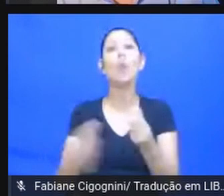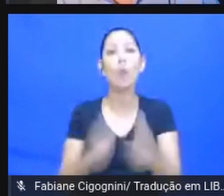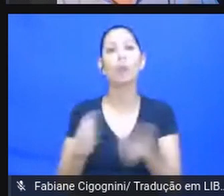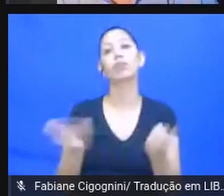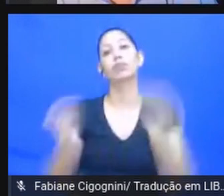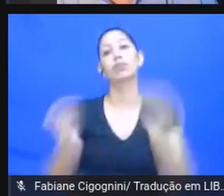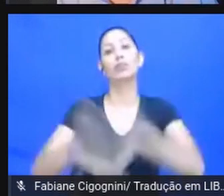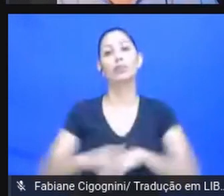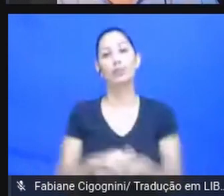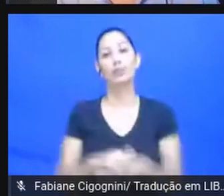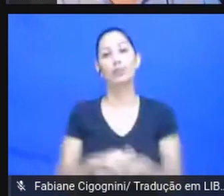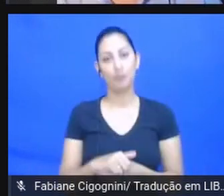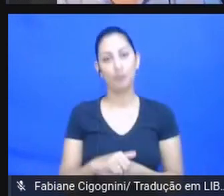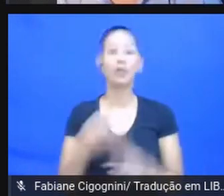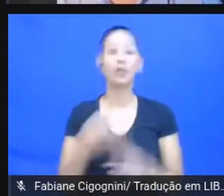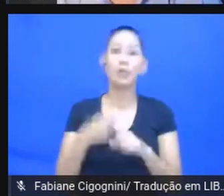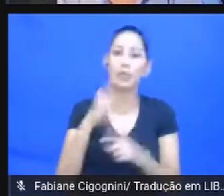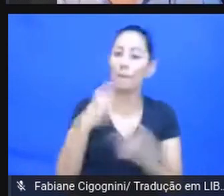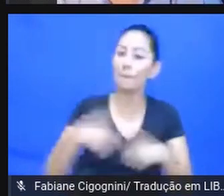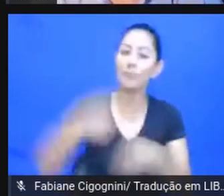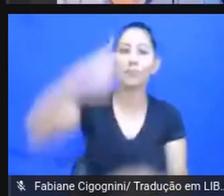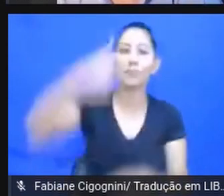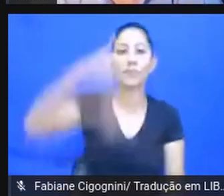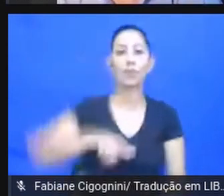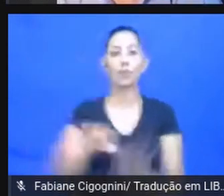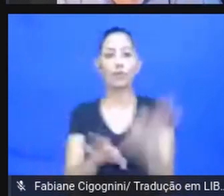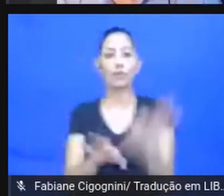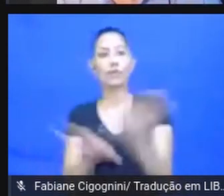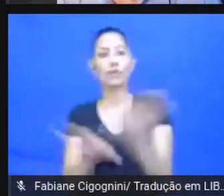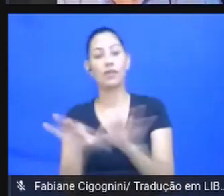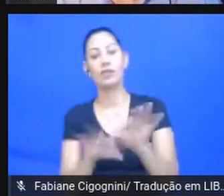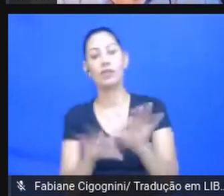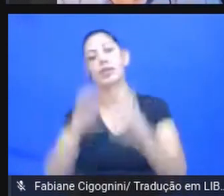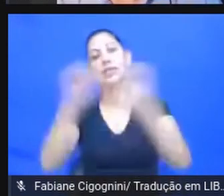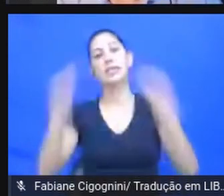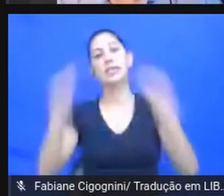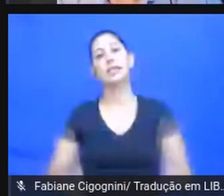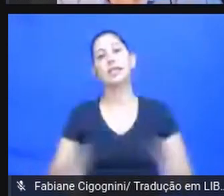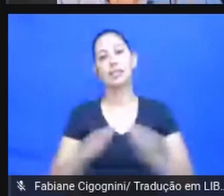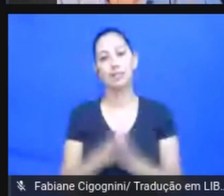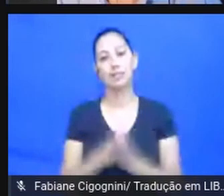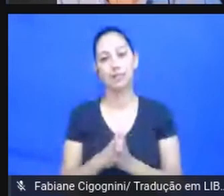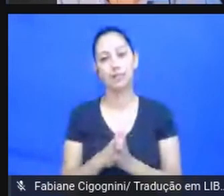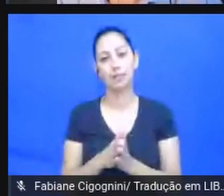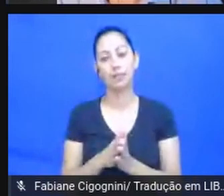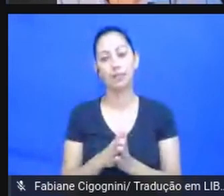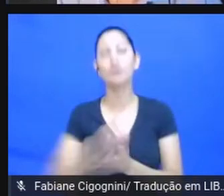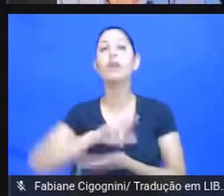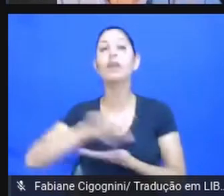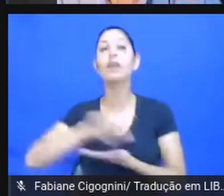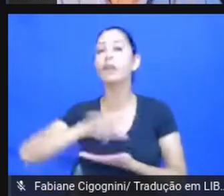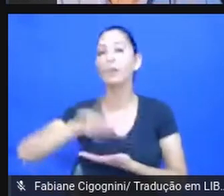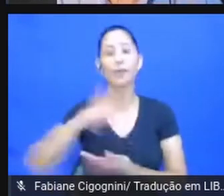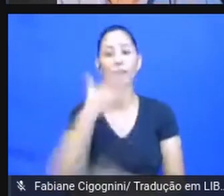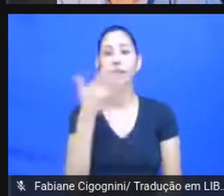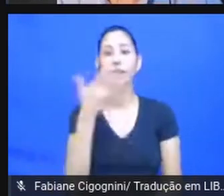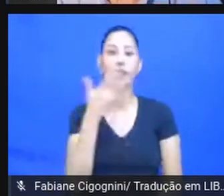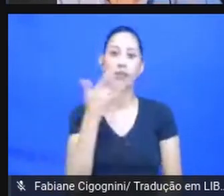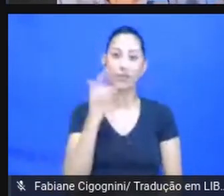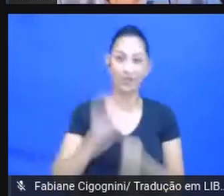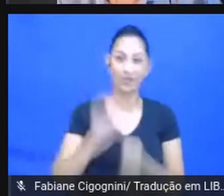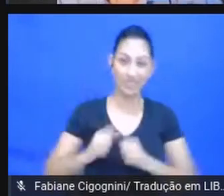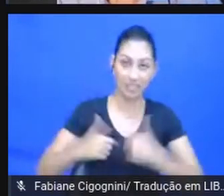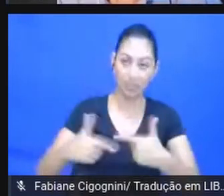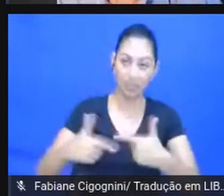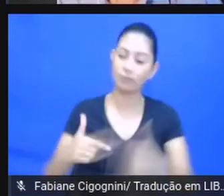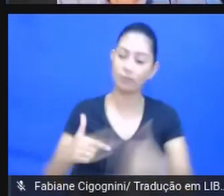de reorganização do sistema. Então, não é fácil, mas ao mesmo